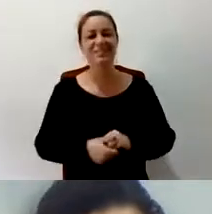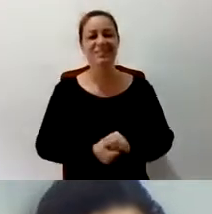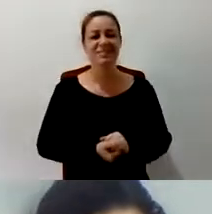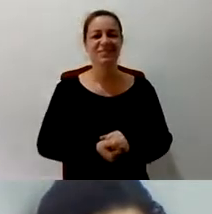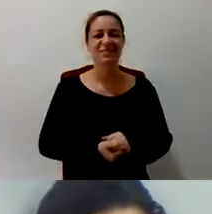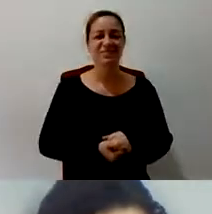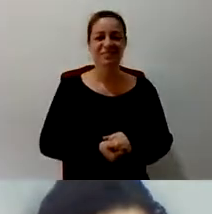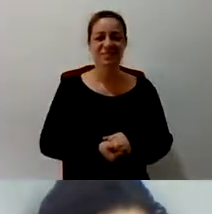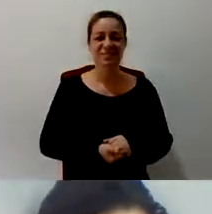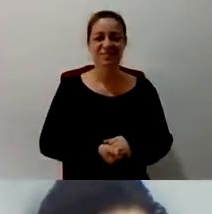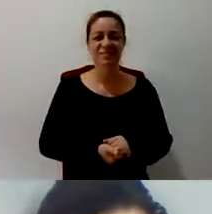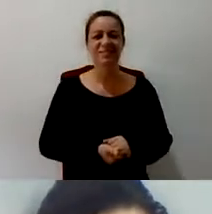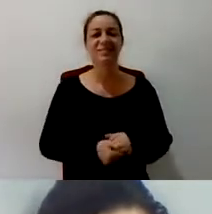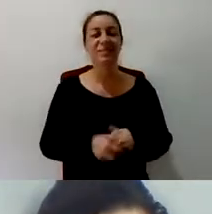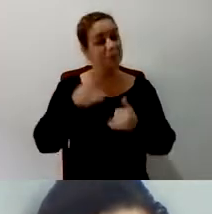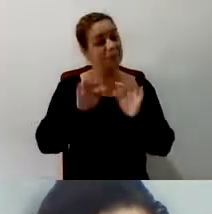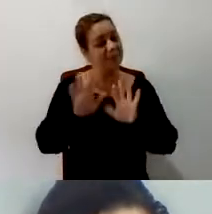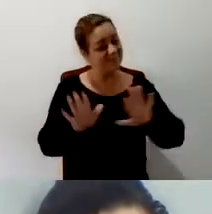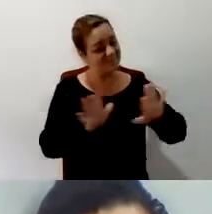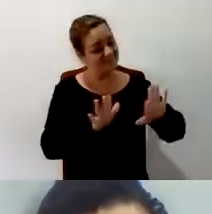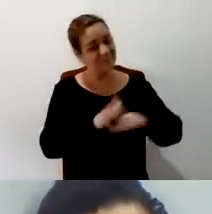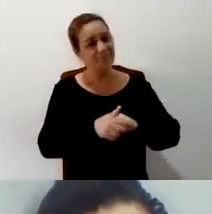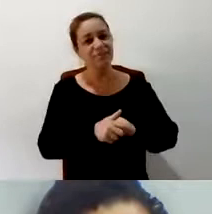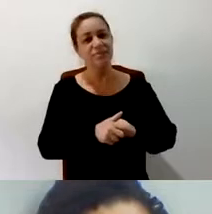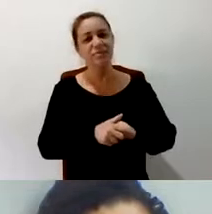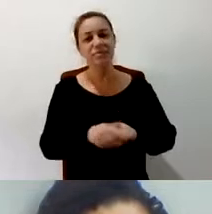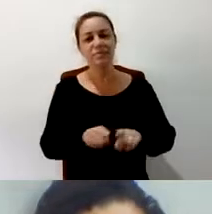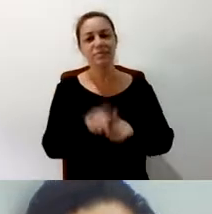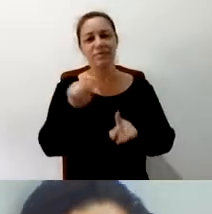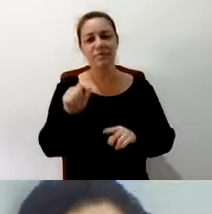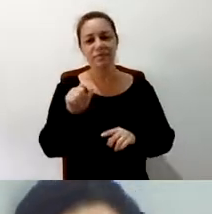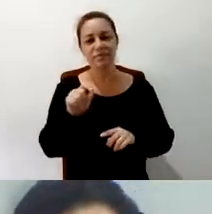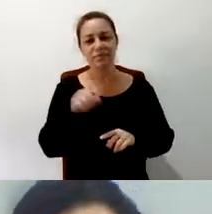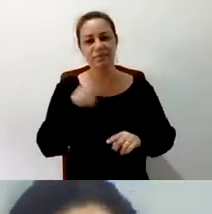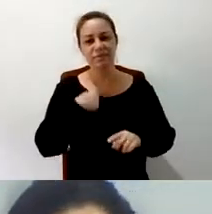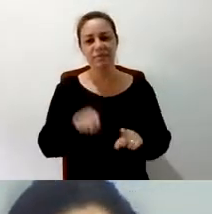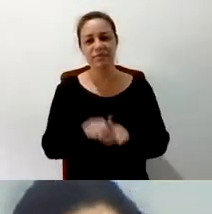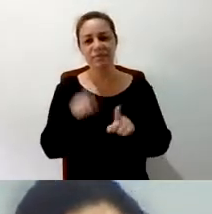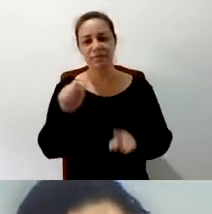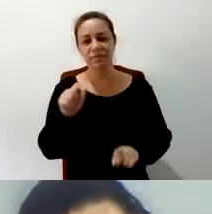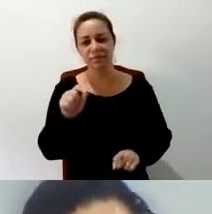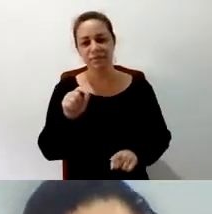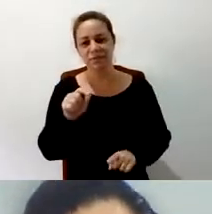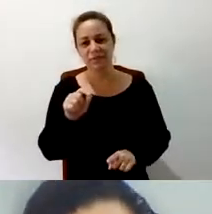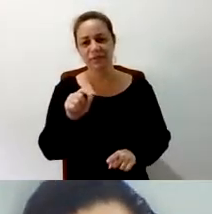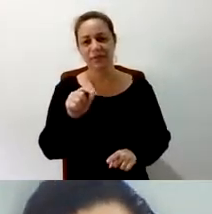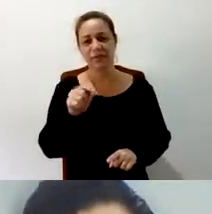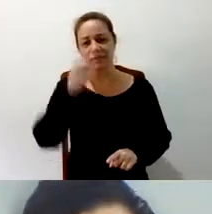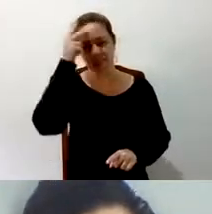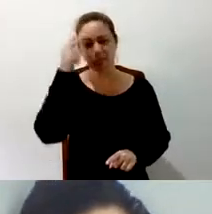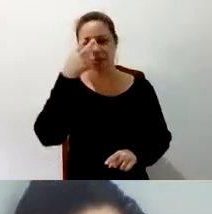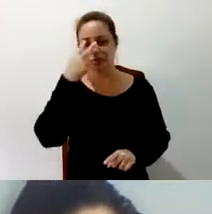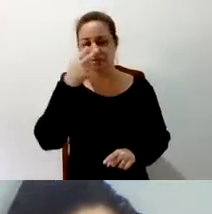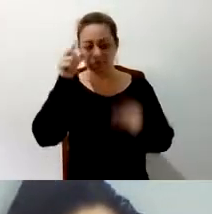Mas brincadeiras. De graça também, para nós também que temos baixa visão, ou deficiência visual também é complicado. Já